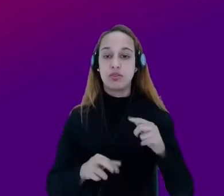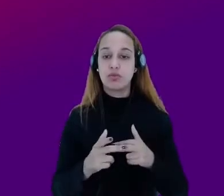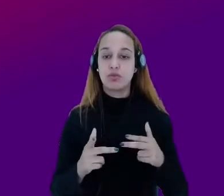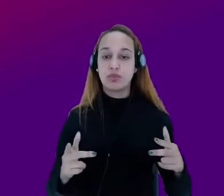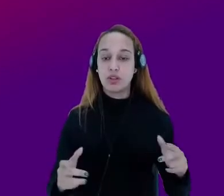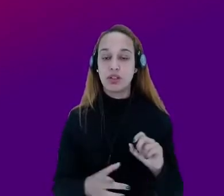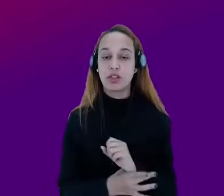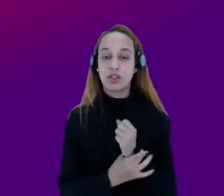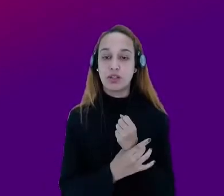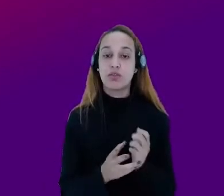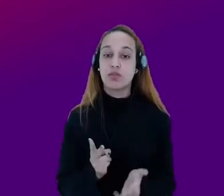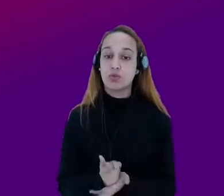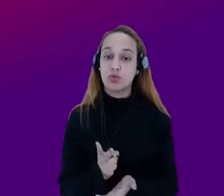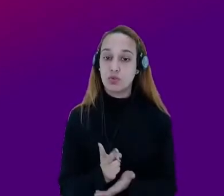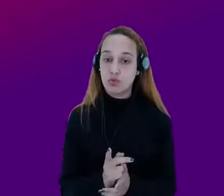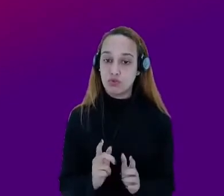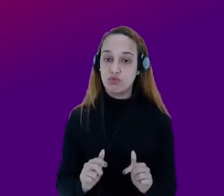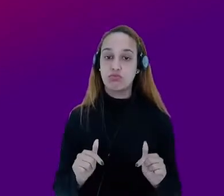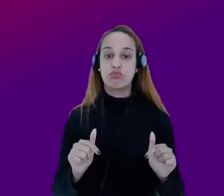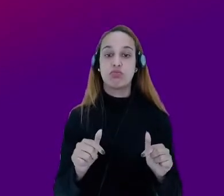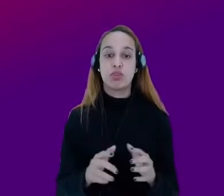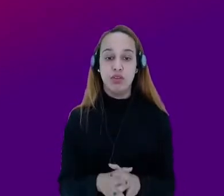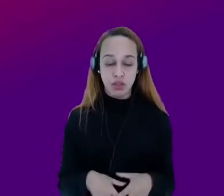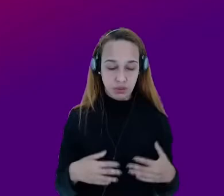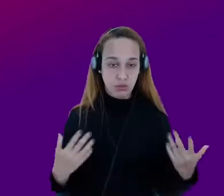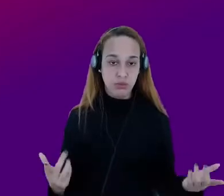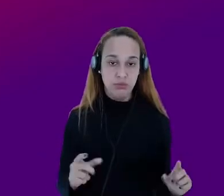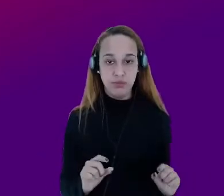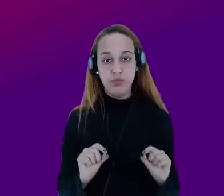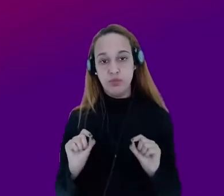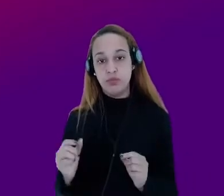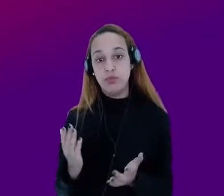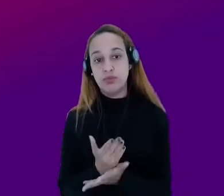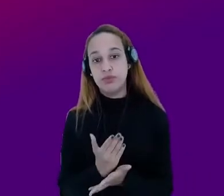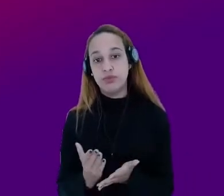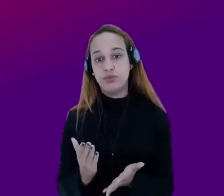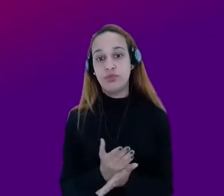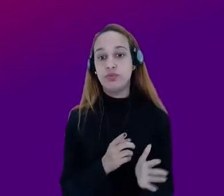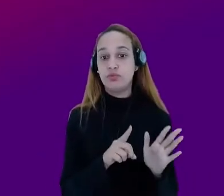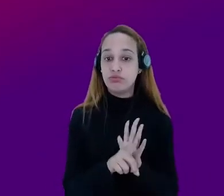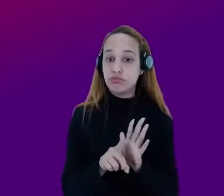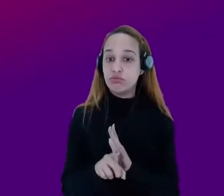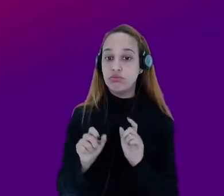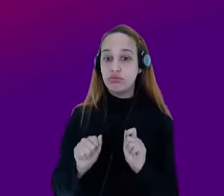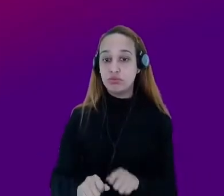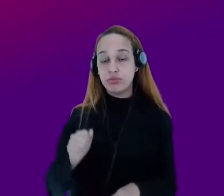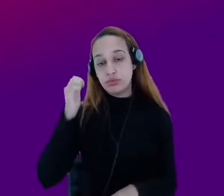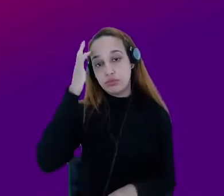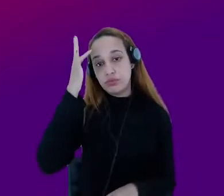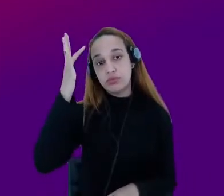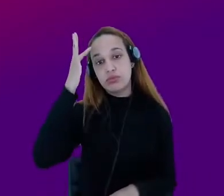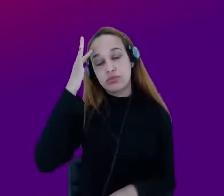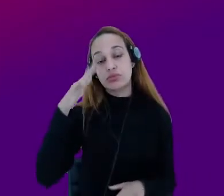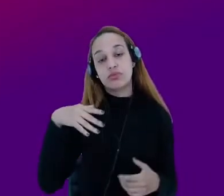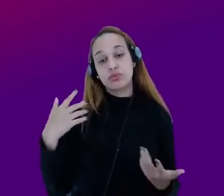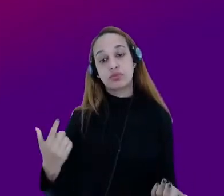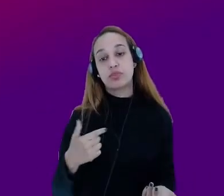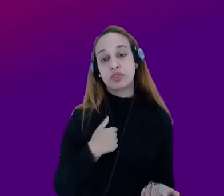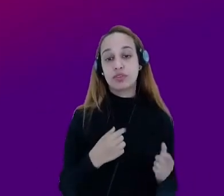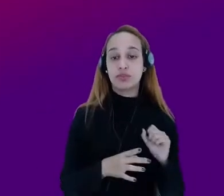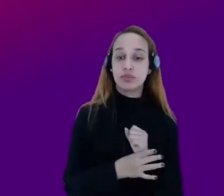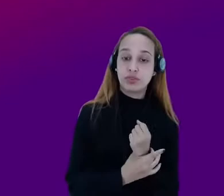para que permaneçam ativos? Então, acho que essas são algumas perguntas aqui para a gente refletir, tá? Tanto se eu for uma